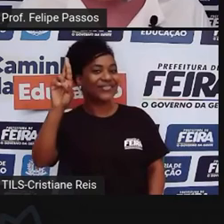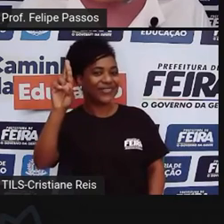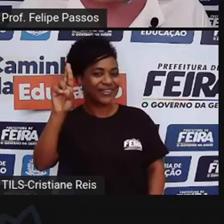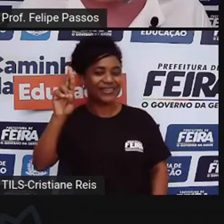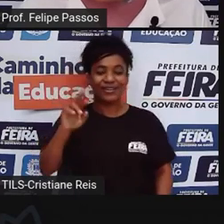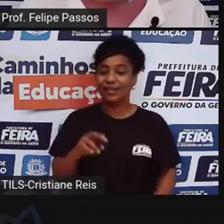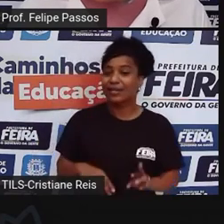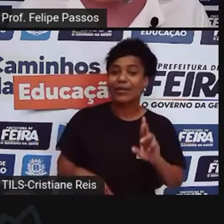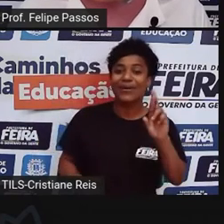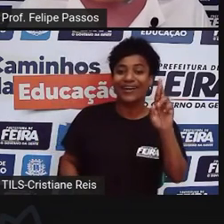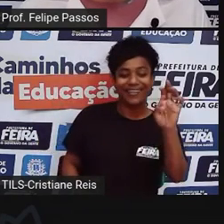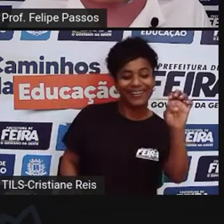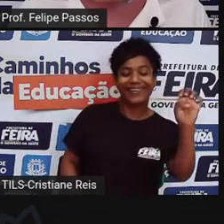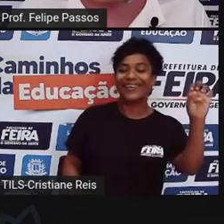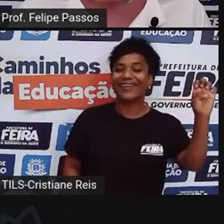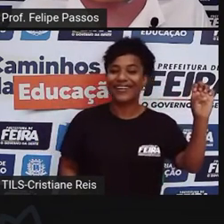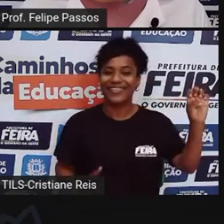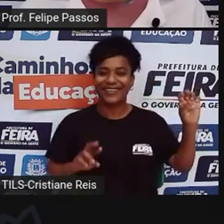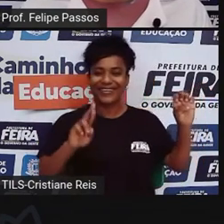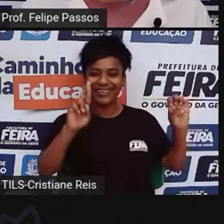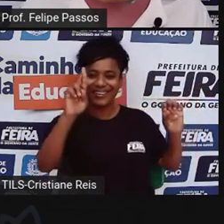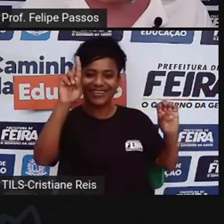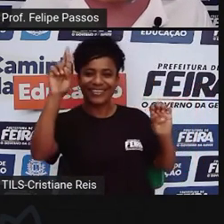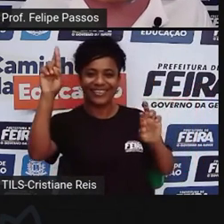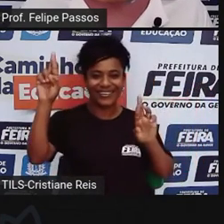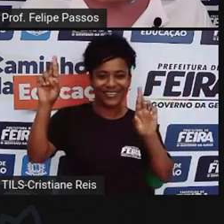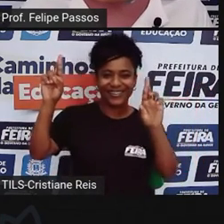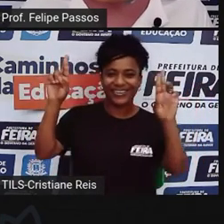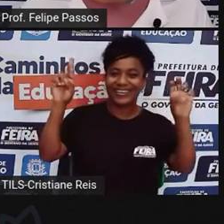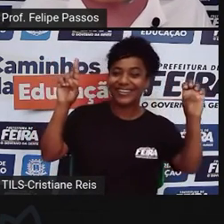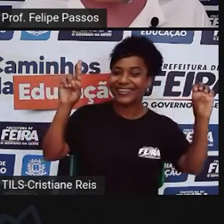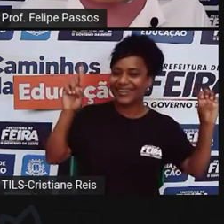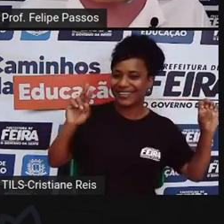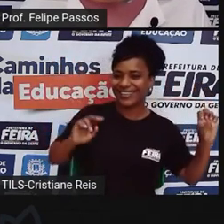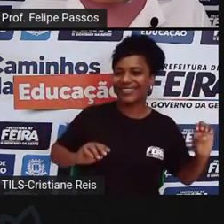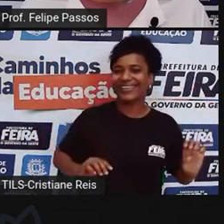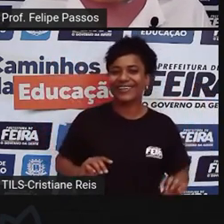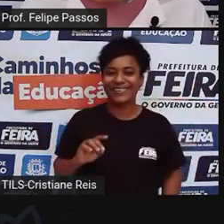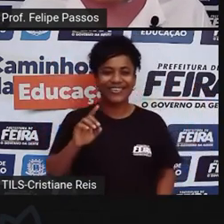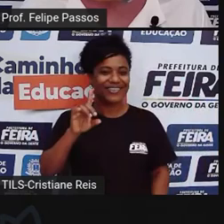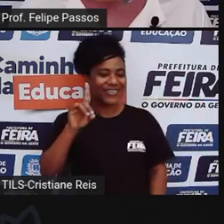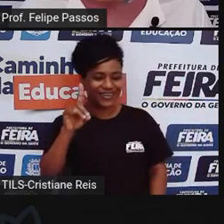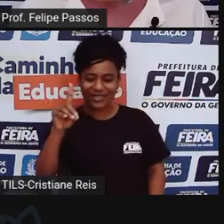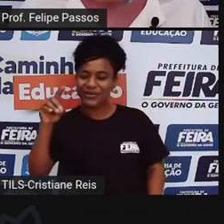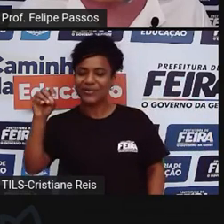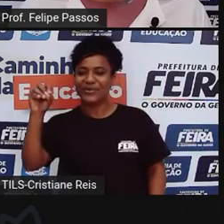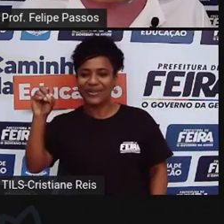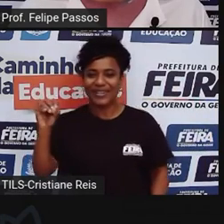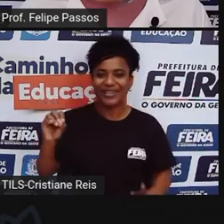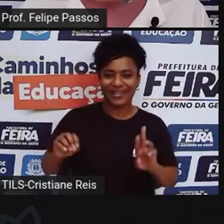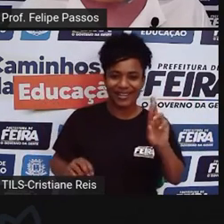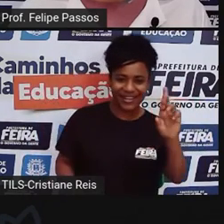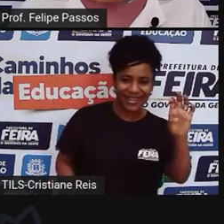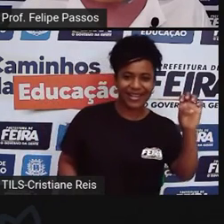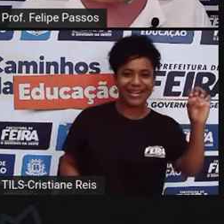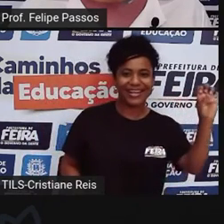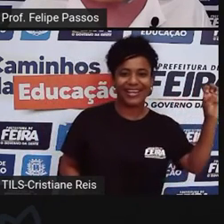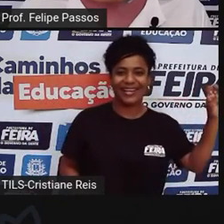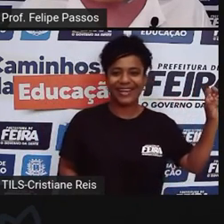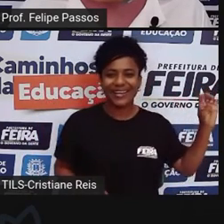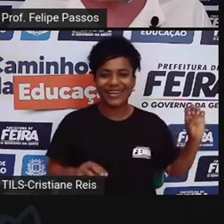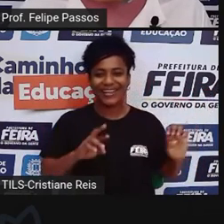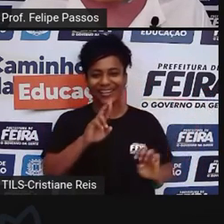Cadê o ré? Olha eu aqui! Cadê o ré? Olha eu aqui! Dó, ré, ré.